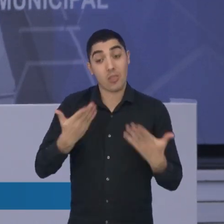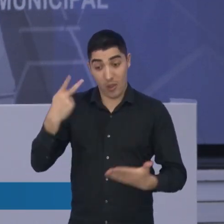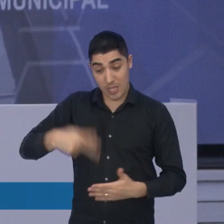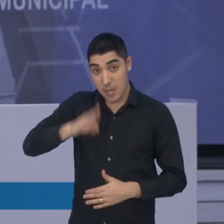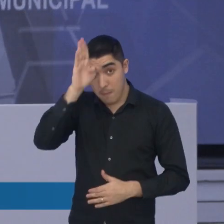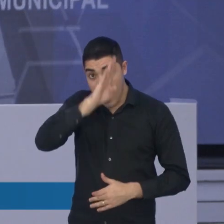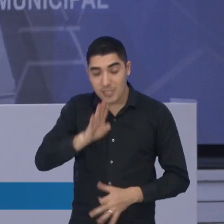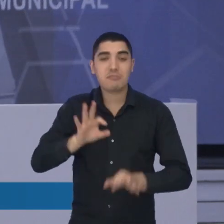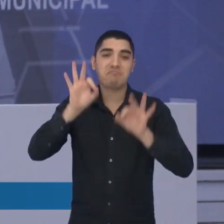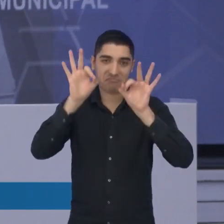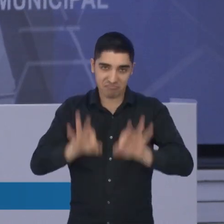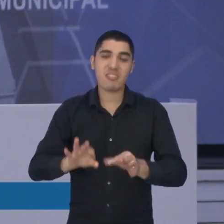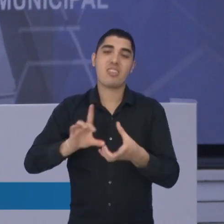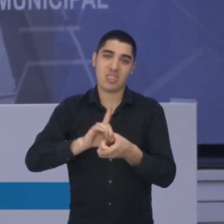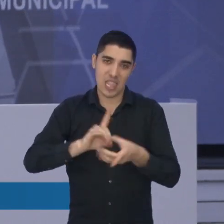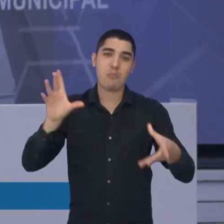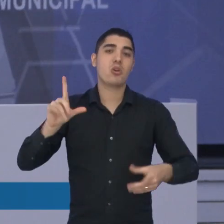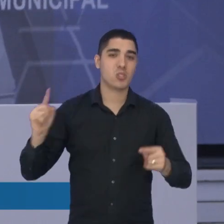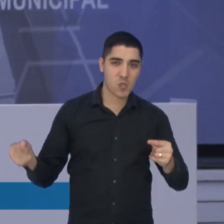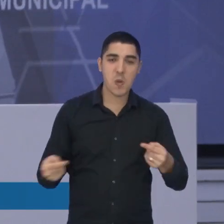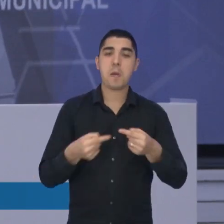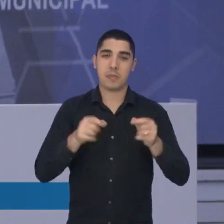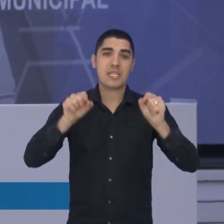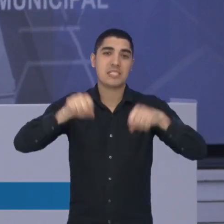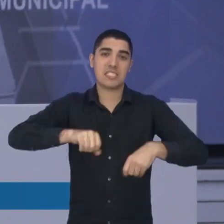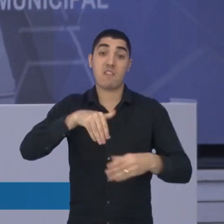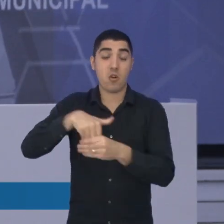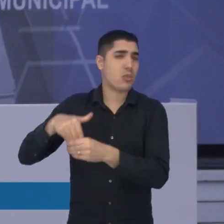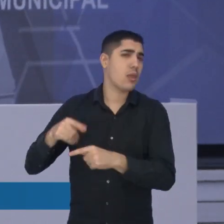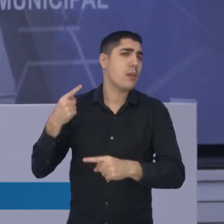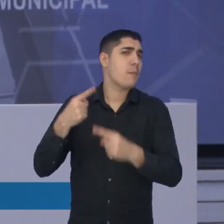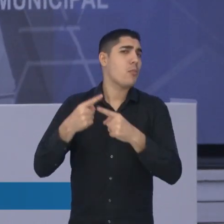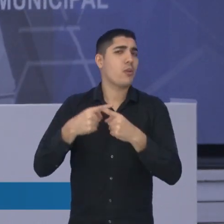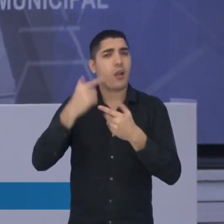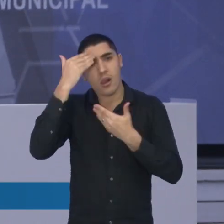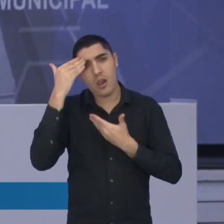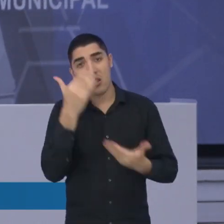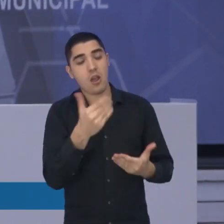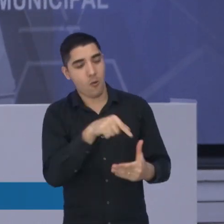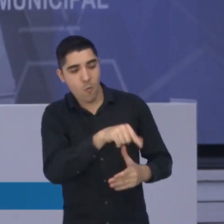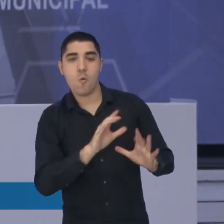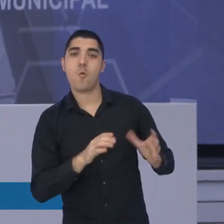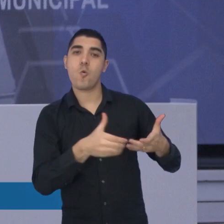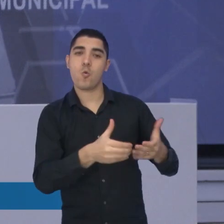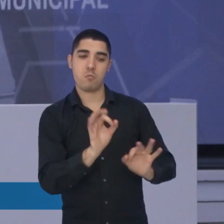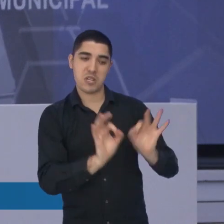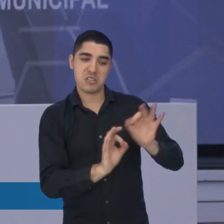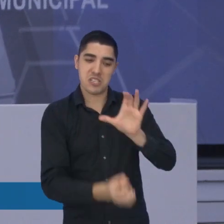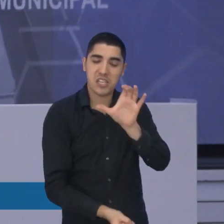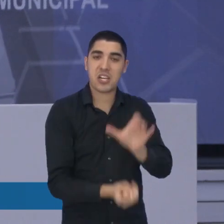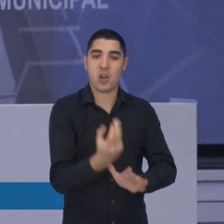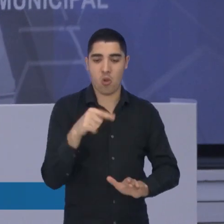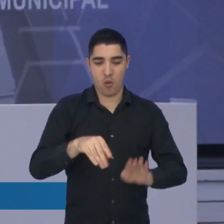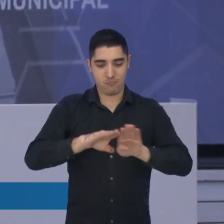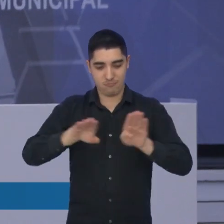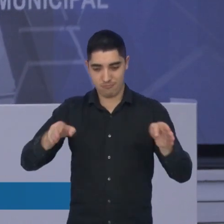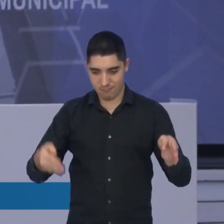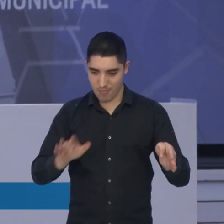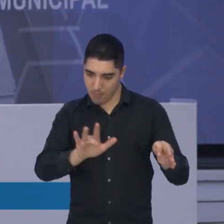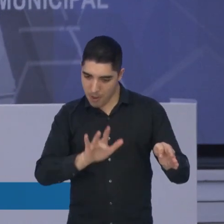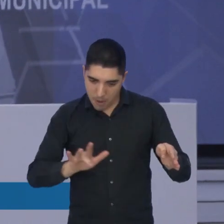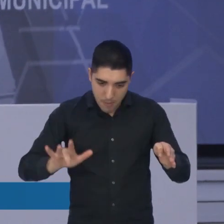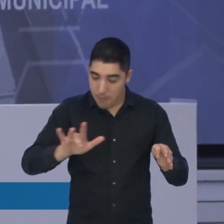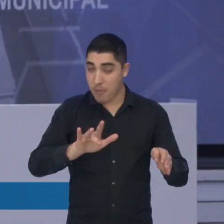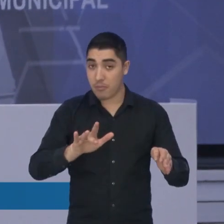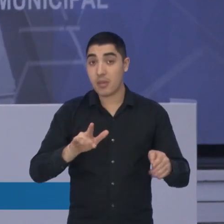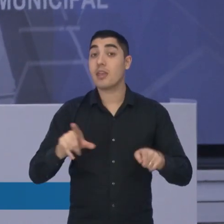um processo democrático. E devemos isso tudo ao pessoal que trabalhou no desenvolvimento da urna e a todas as pessoas envolvidas